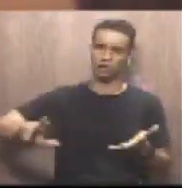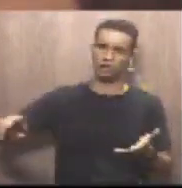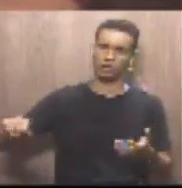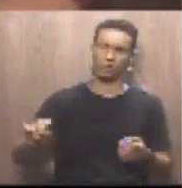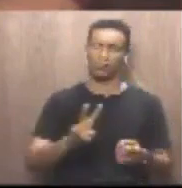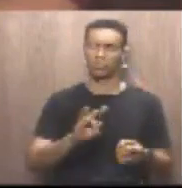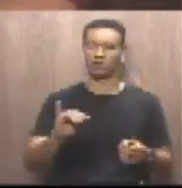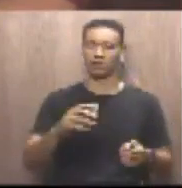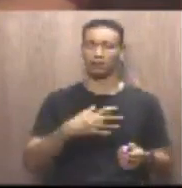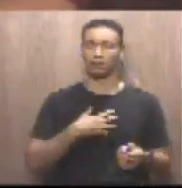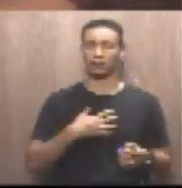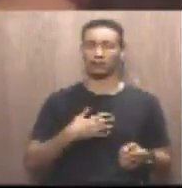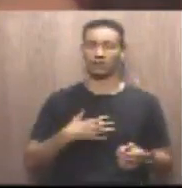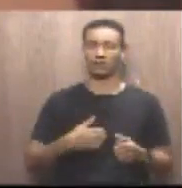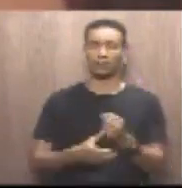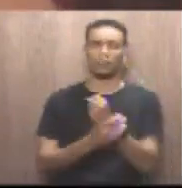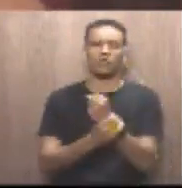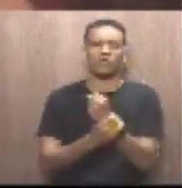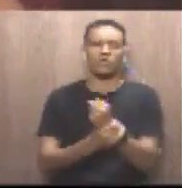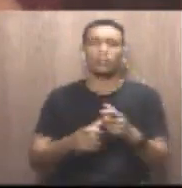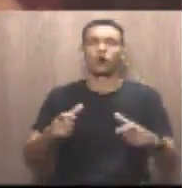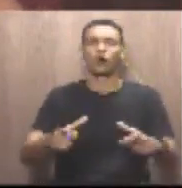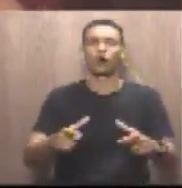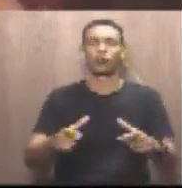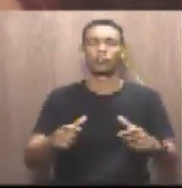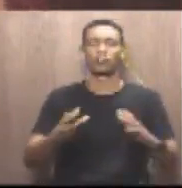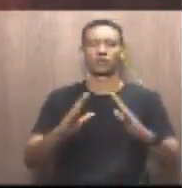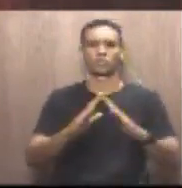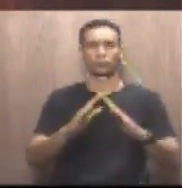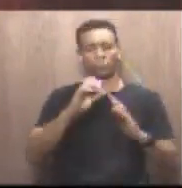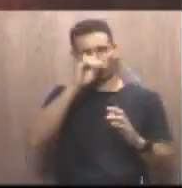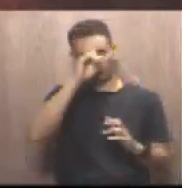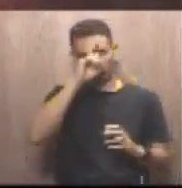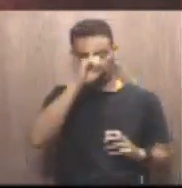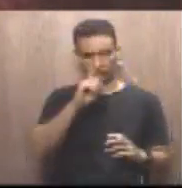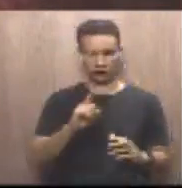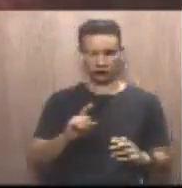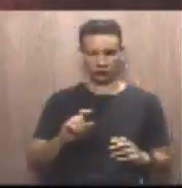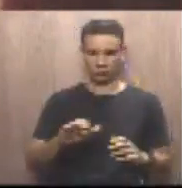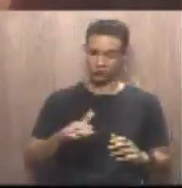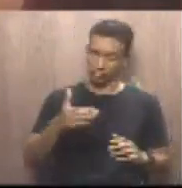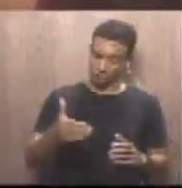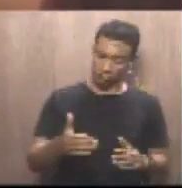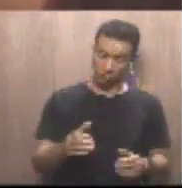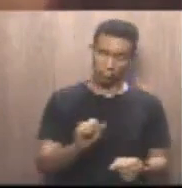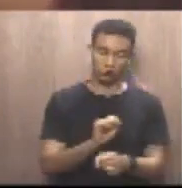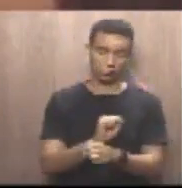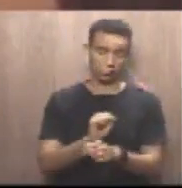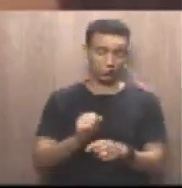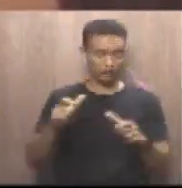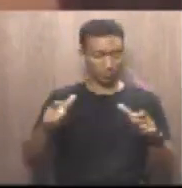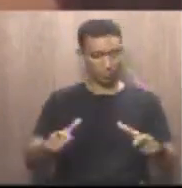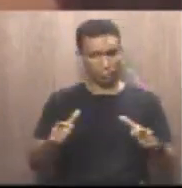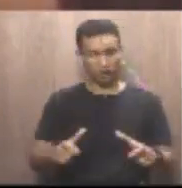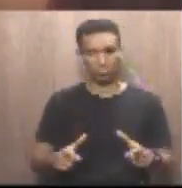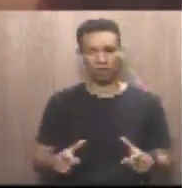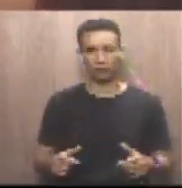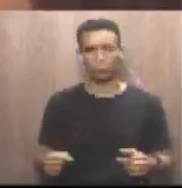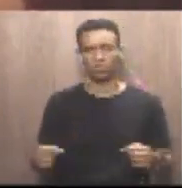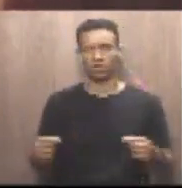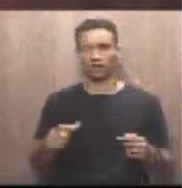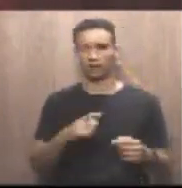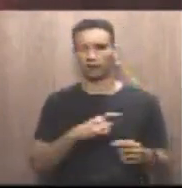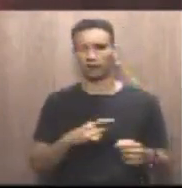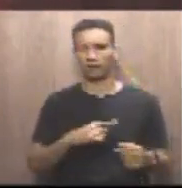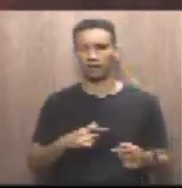se sentir segura aonde? No ambiente hospitalar. Então, espera-se que neste ambiente hospitalar